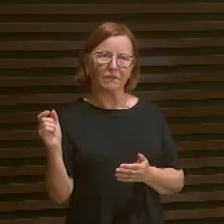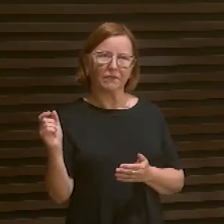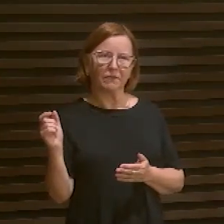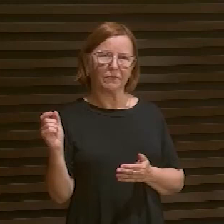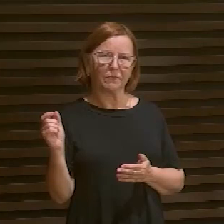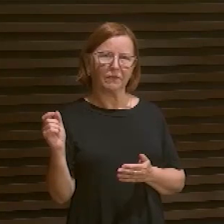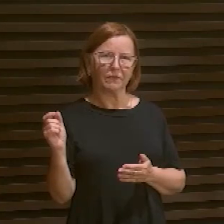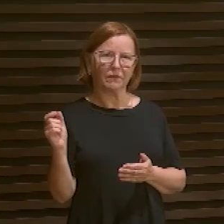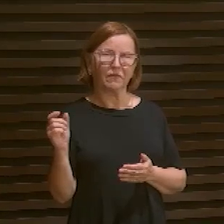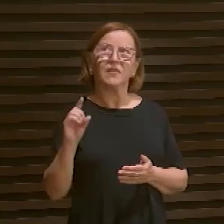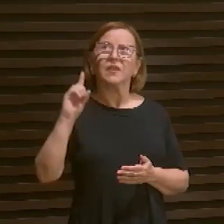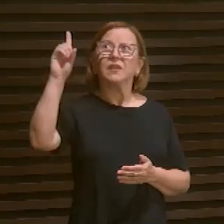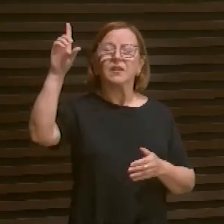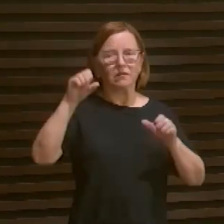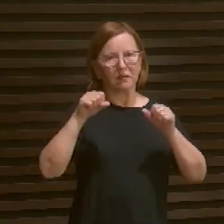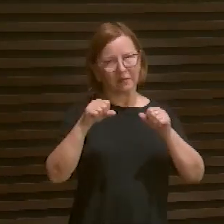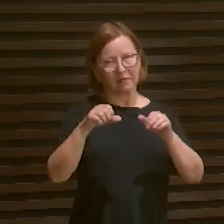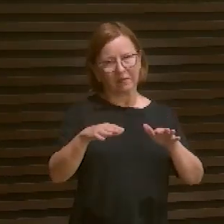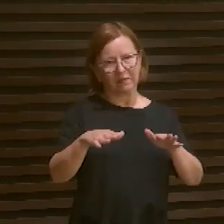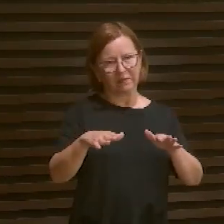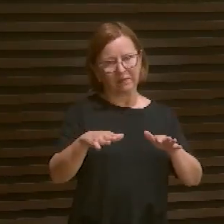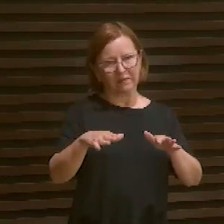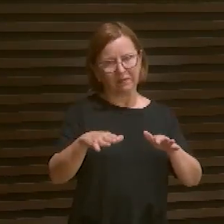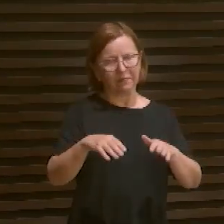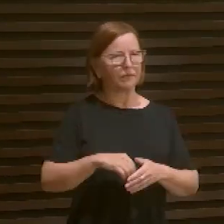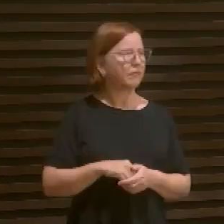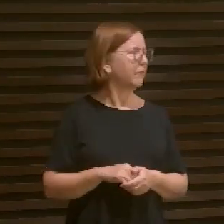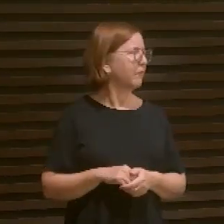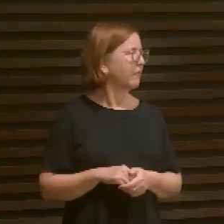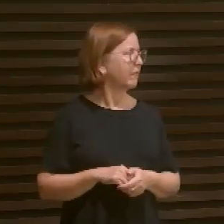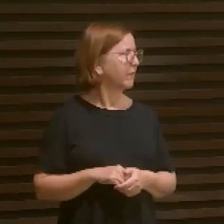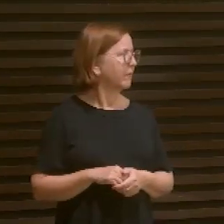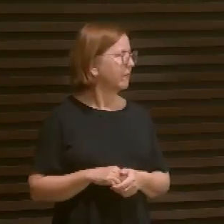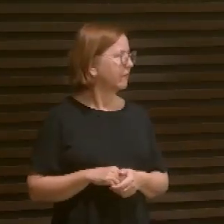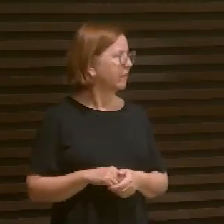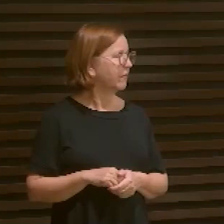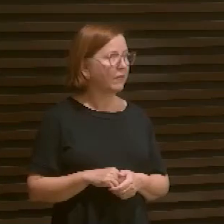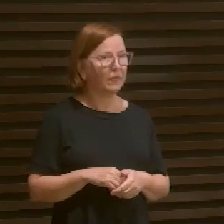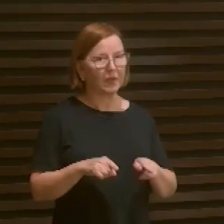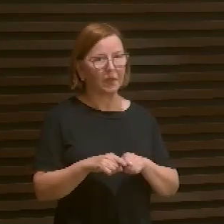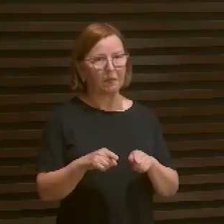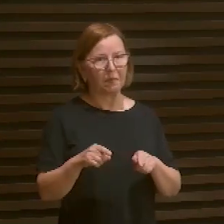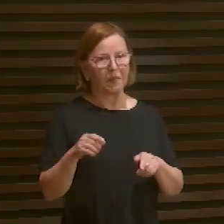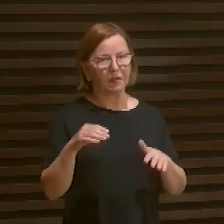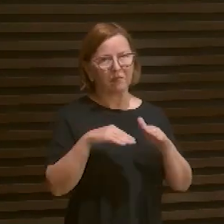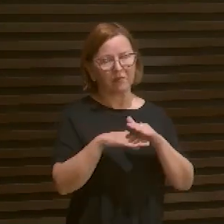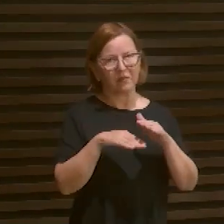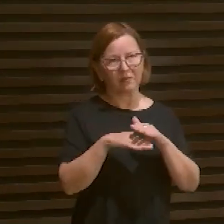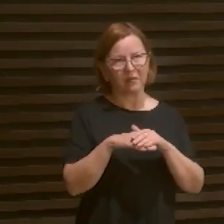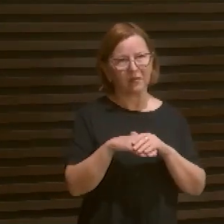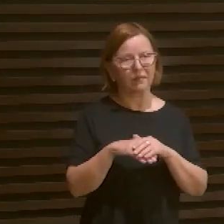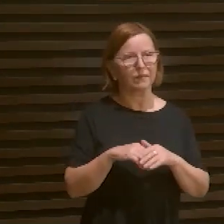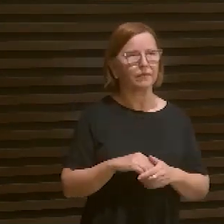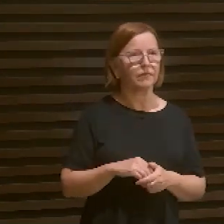foram: Deus te abençoe. E ele foi largado lá. E